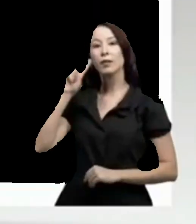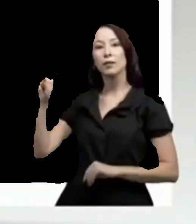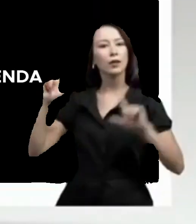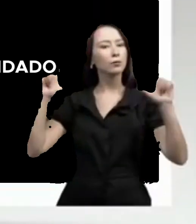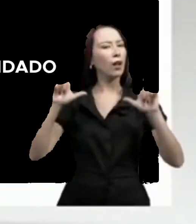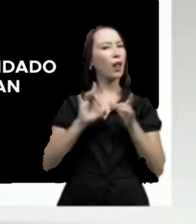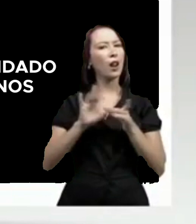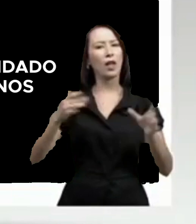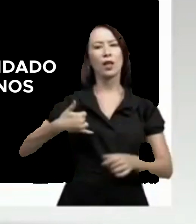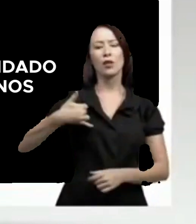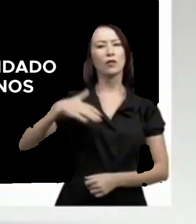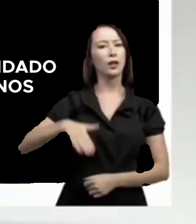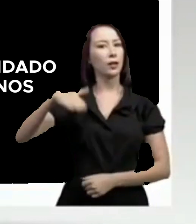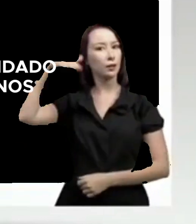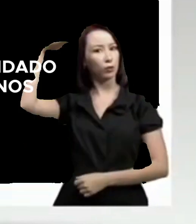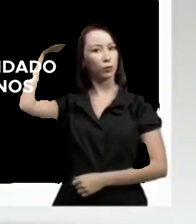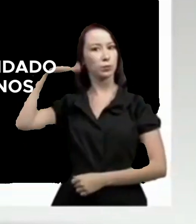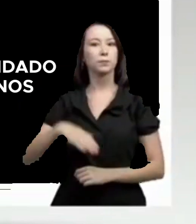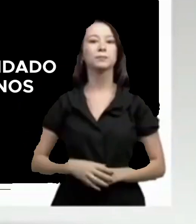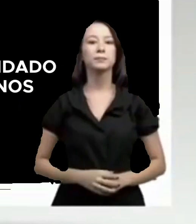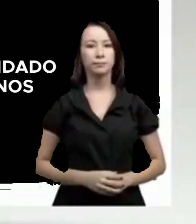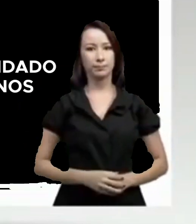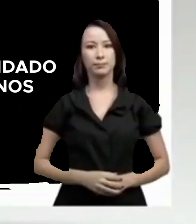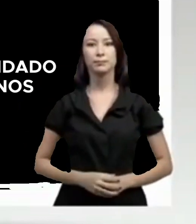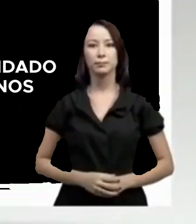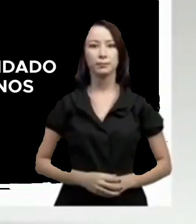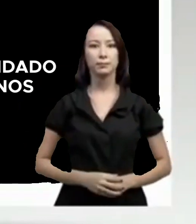este programa não é recomendado para menores de 18 anos